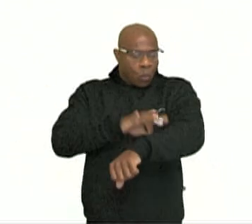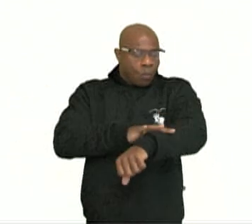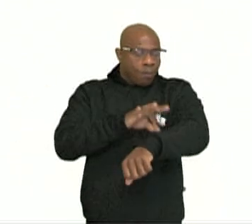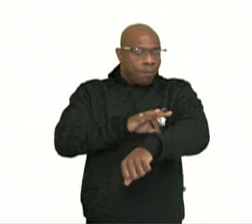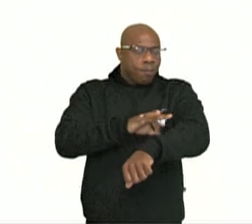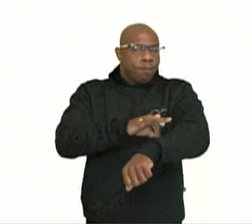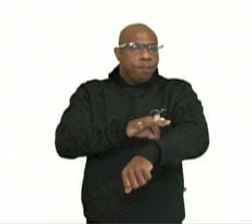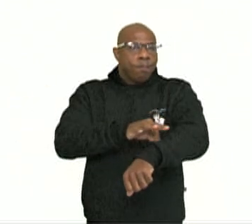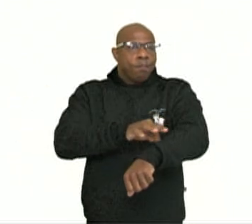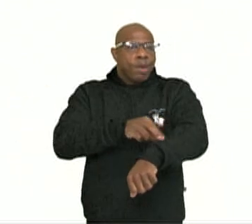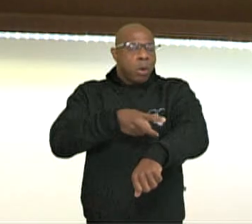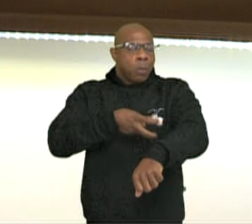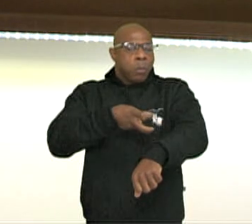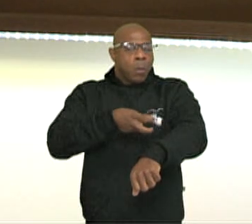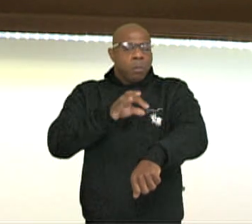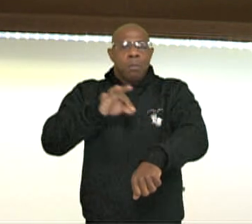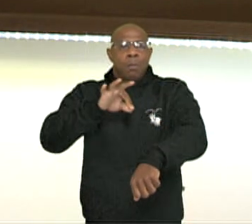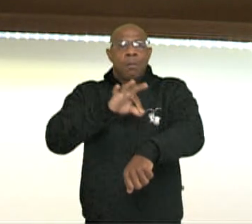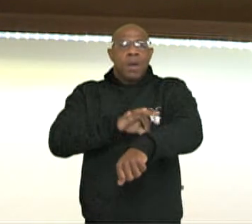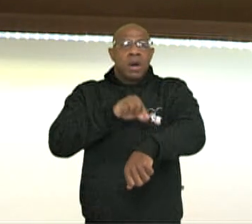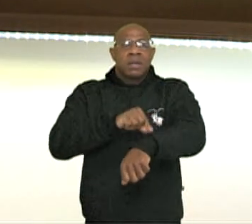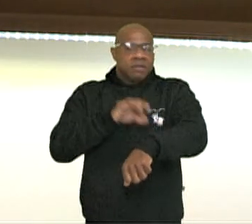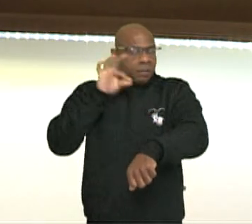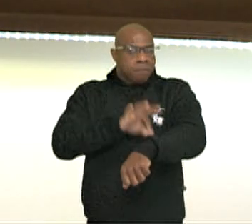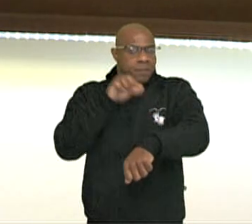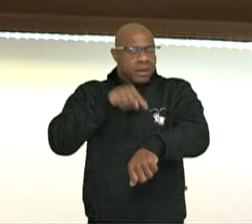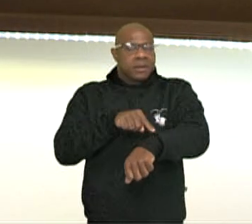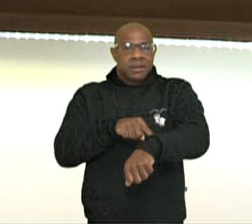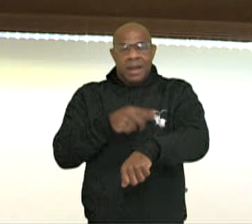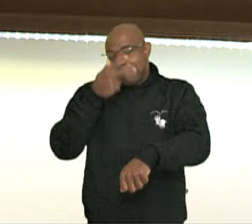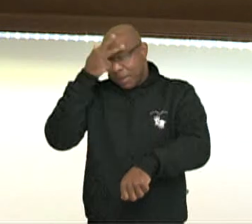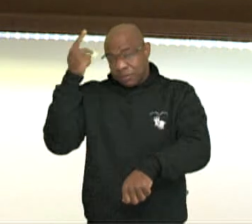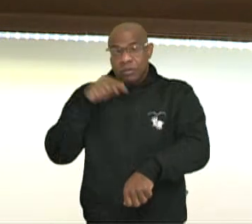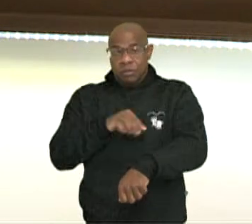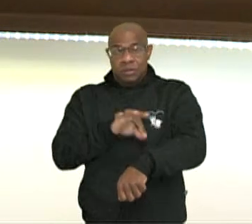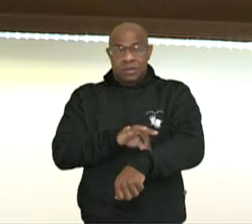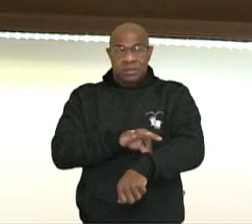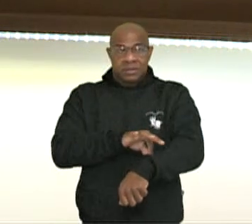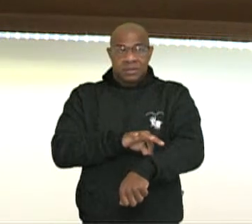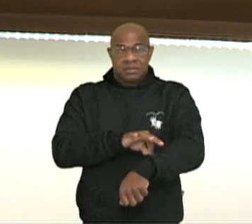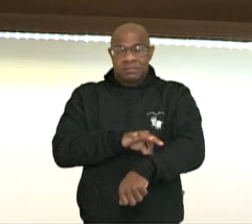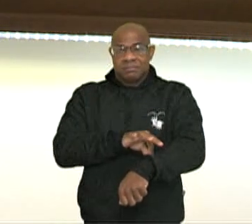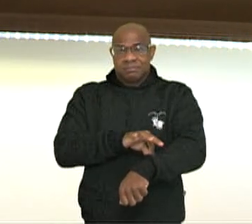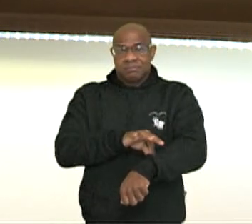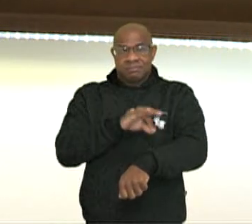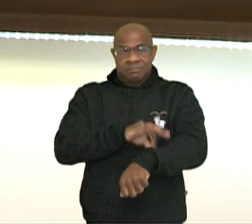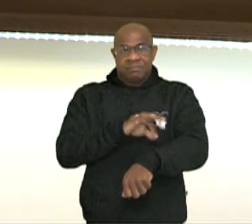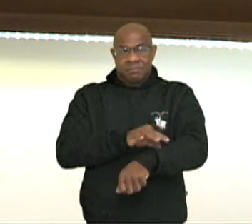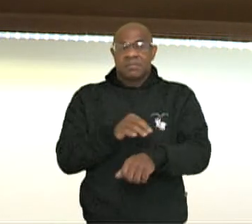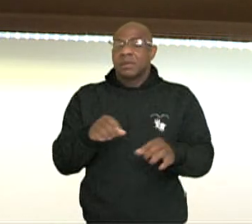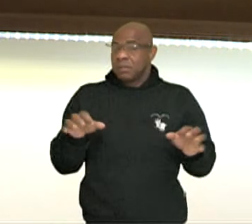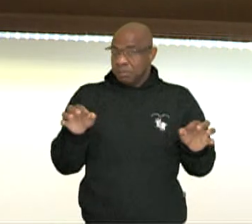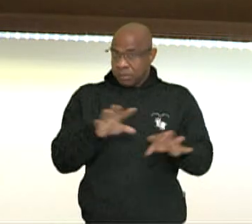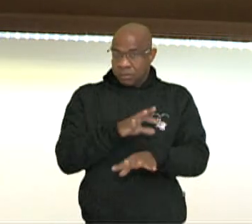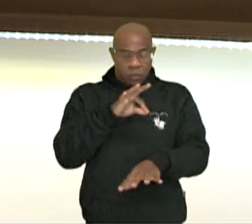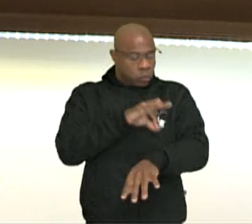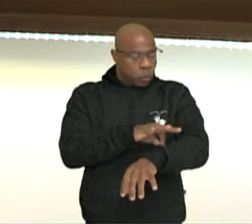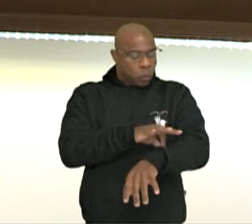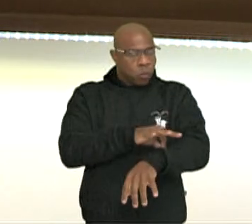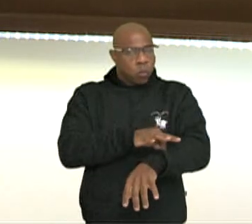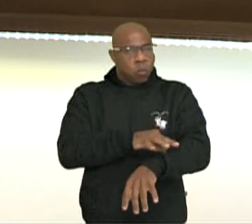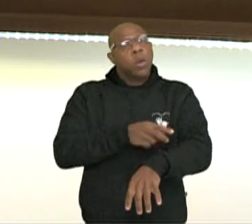da elefantise. Ou seja, ele vai picar a pessoa, né, uma vez que ele está ali já cometido, né,